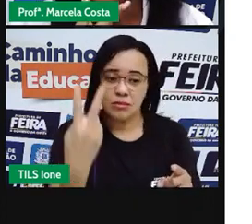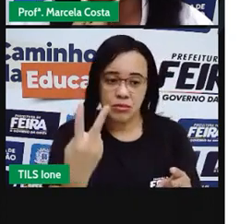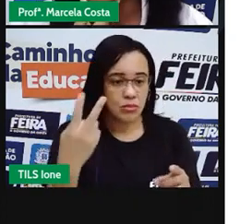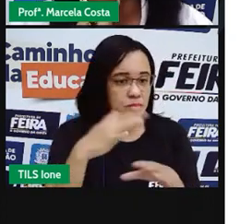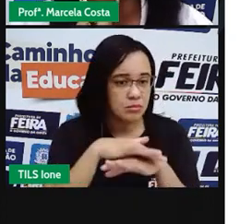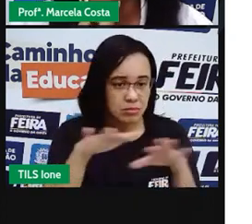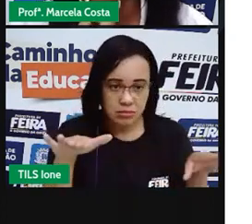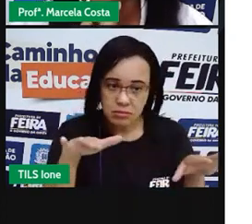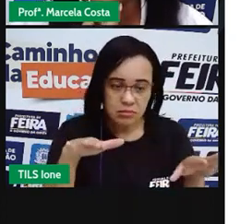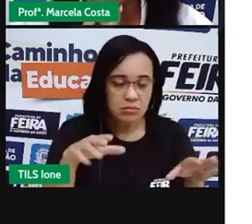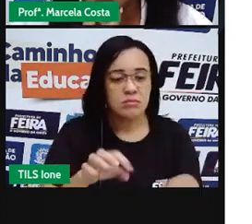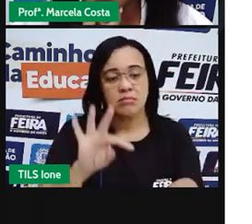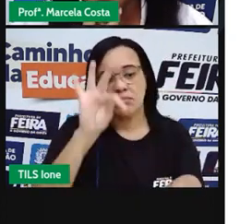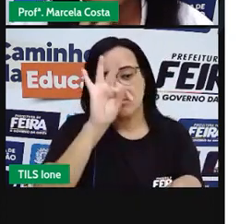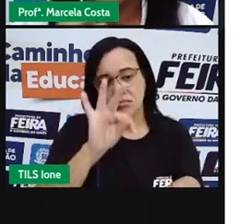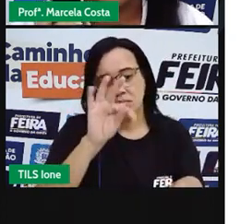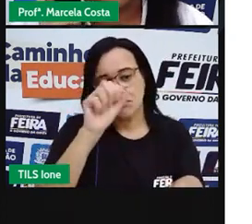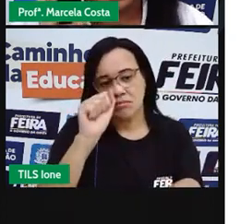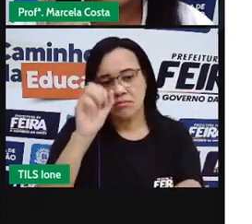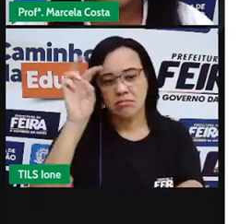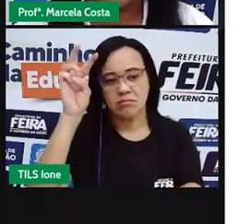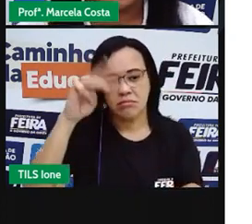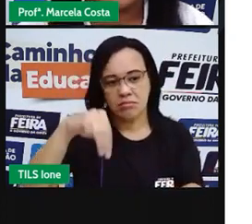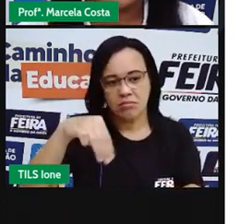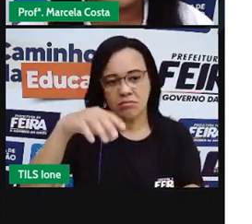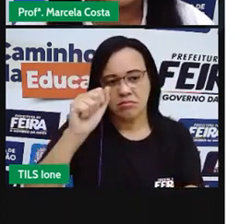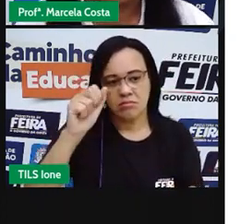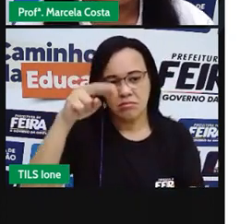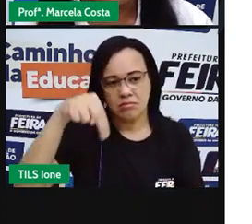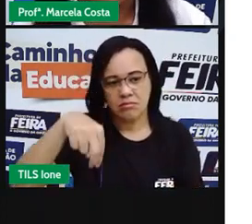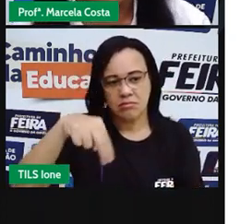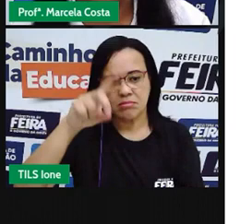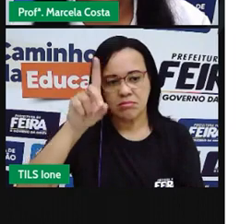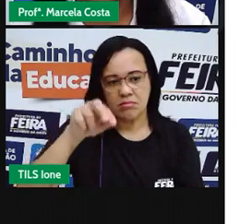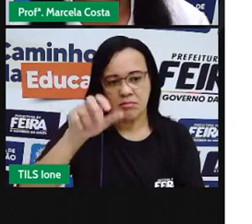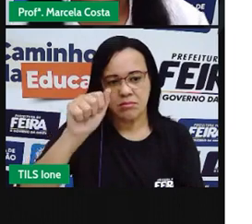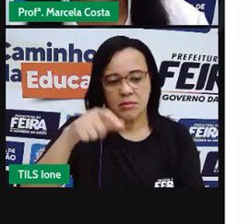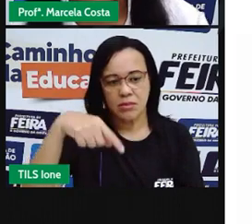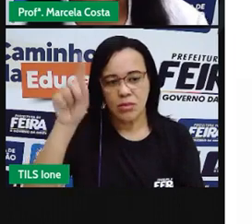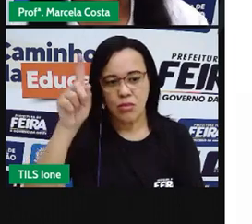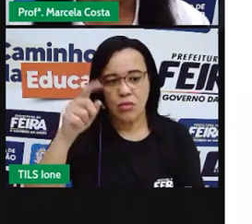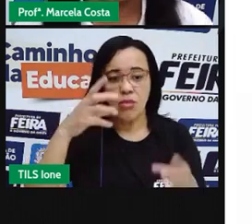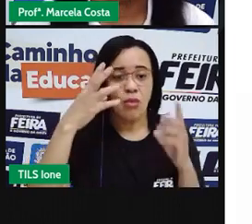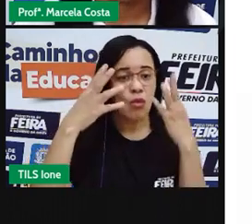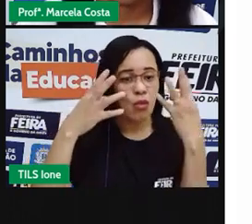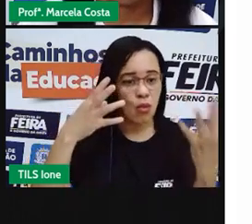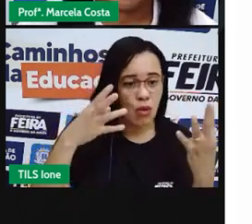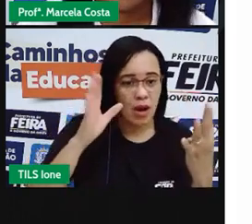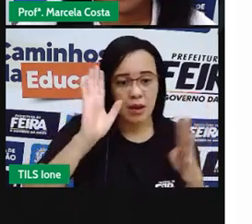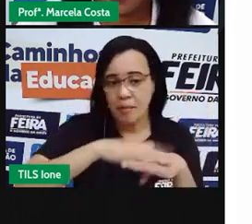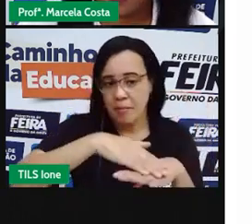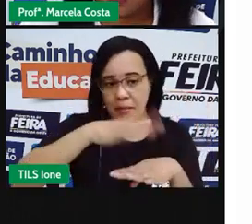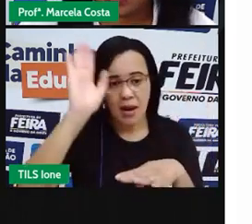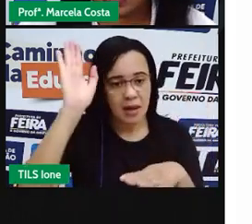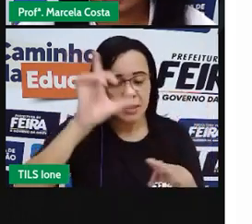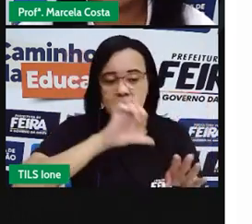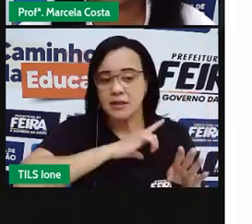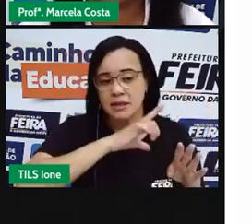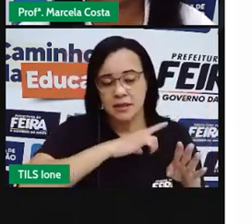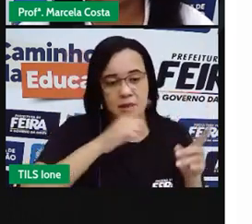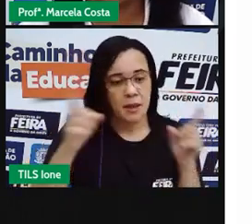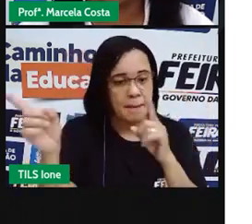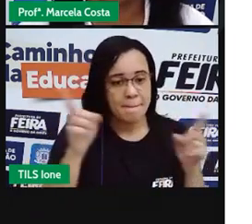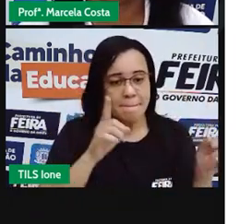vezes, tamanduá. Quatro vezes. Então, tamanduá é uma palavra maior do que palavra